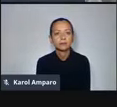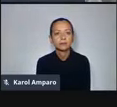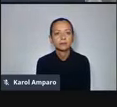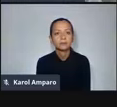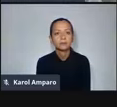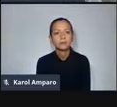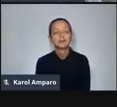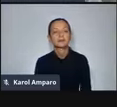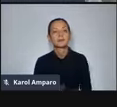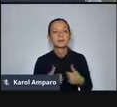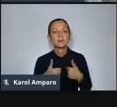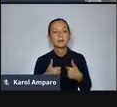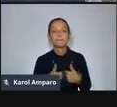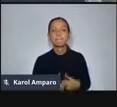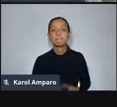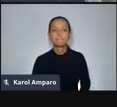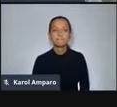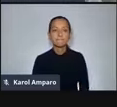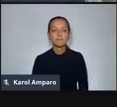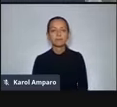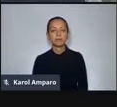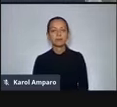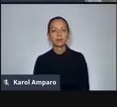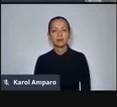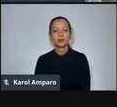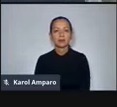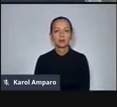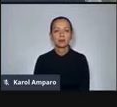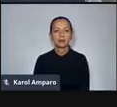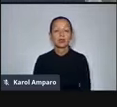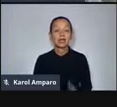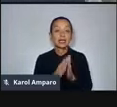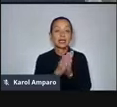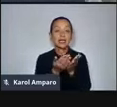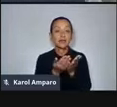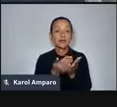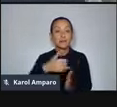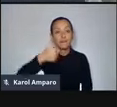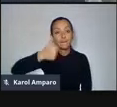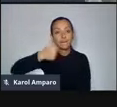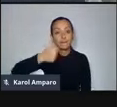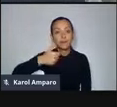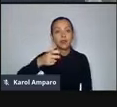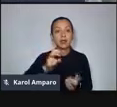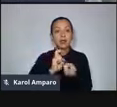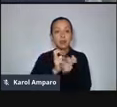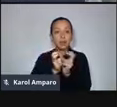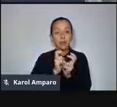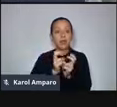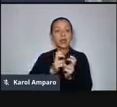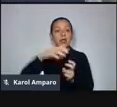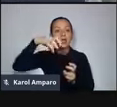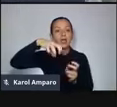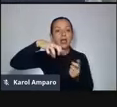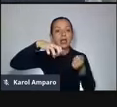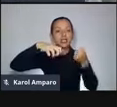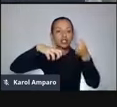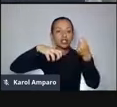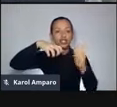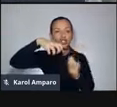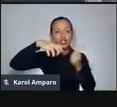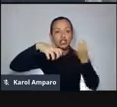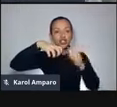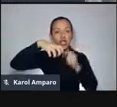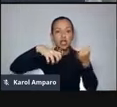Isso. Aí, olha, é o nosso primeiro livro, né? Capoeira do Engenho à Universidade. Foi a minha